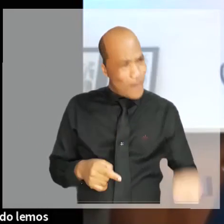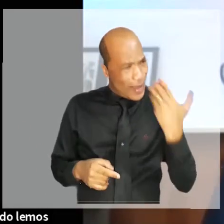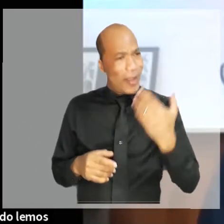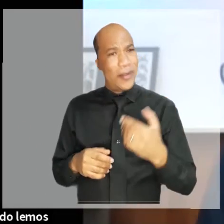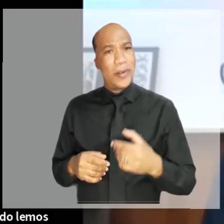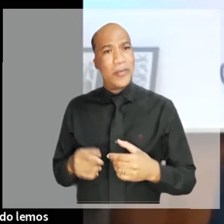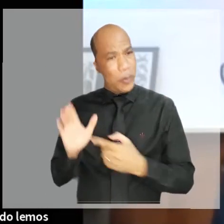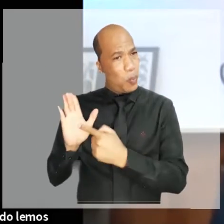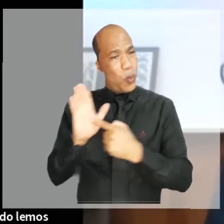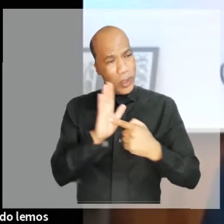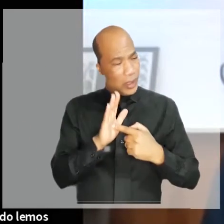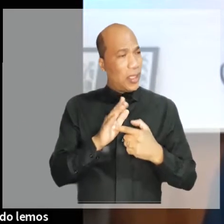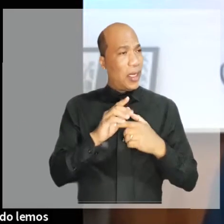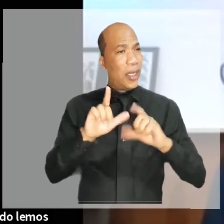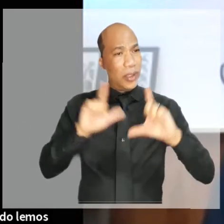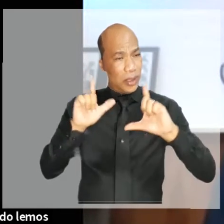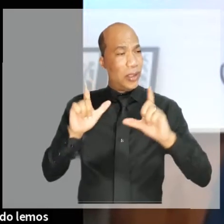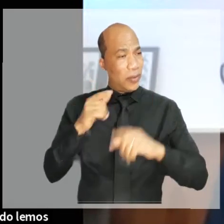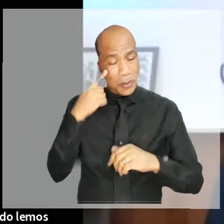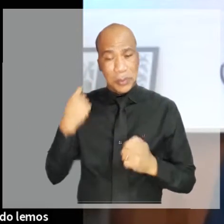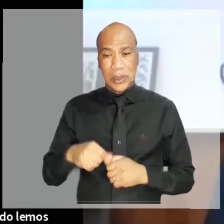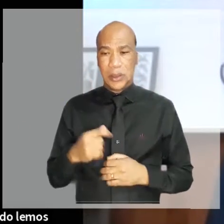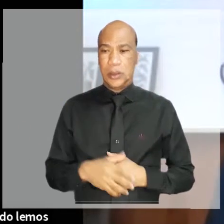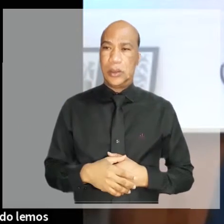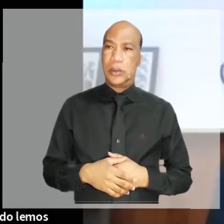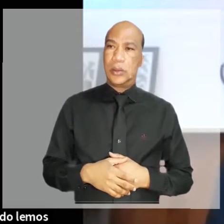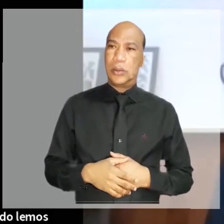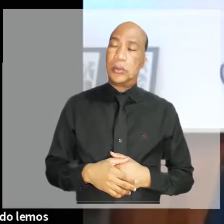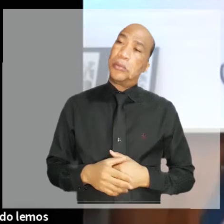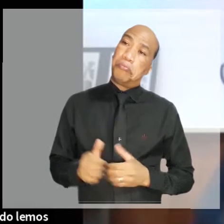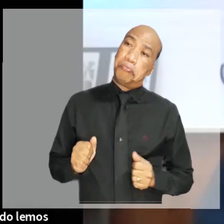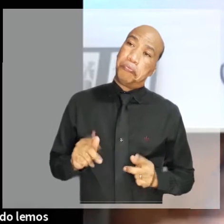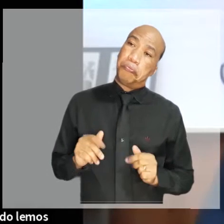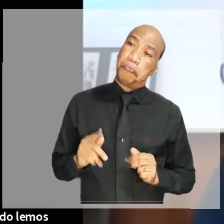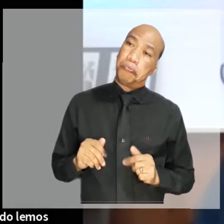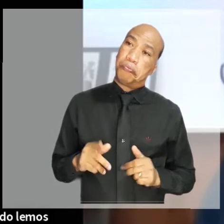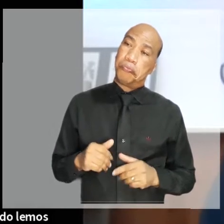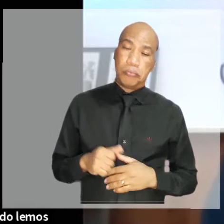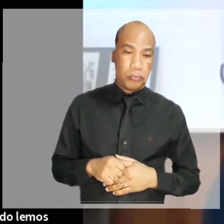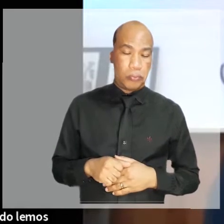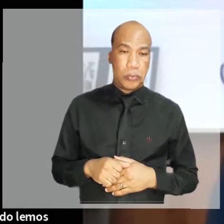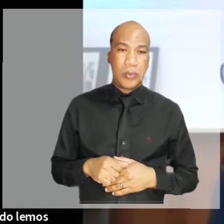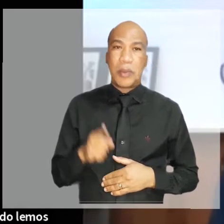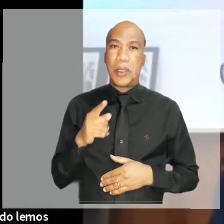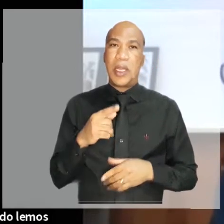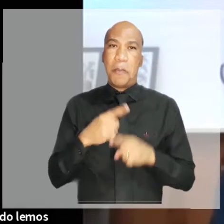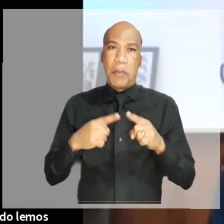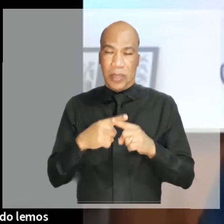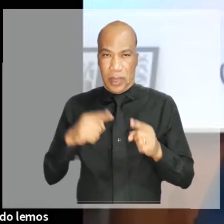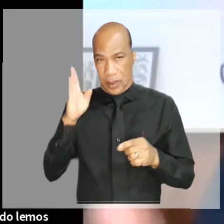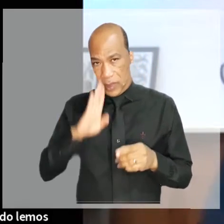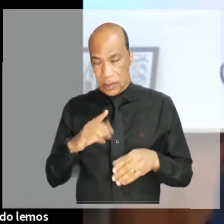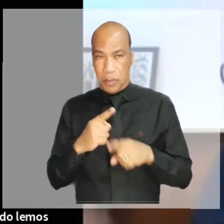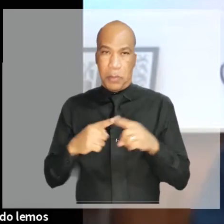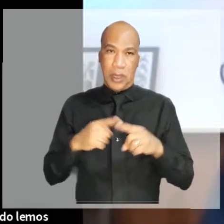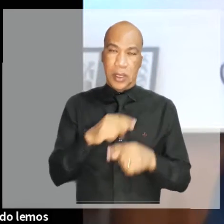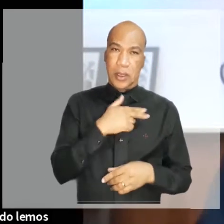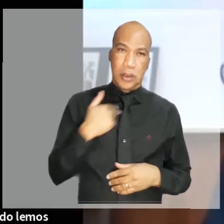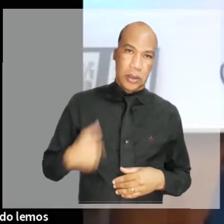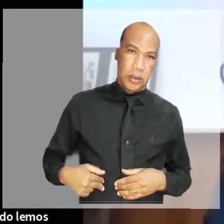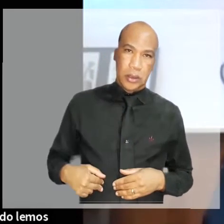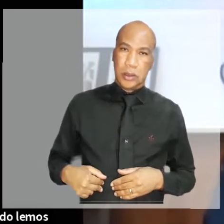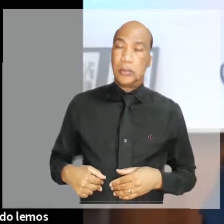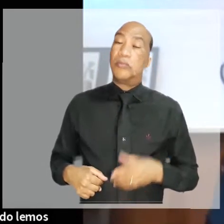o organizador lá da produção do lado da China, né, que era uma equipe meia brasileira, meia chinesa, e falou, a gente descobriu